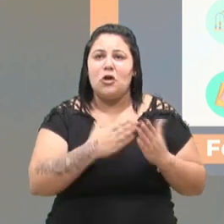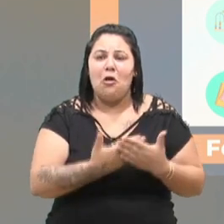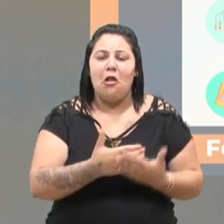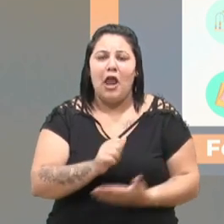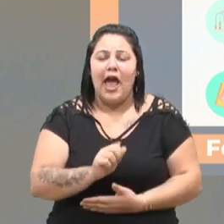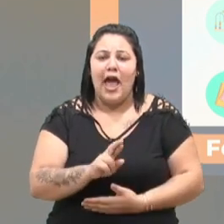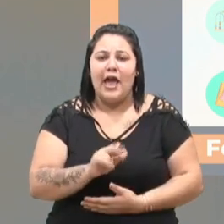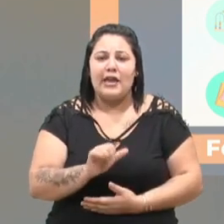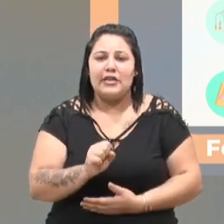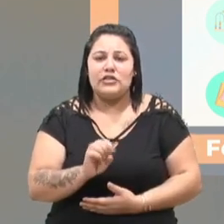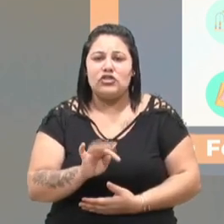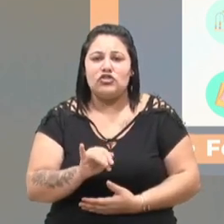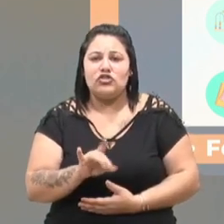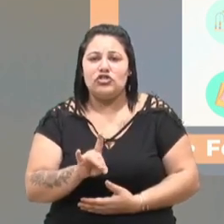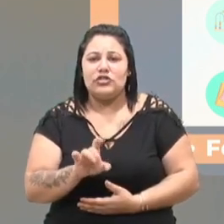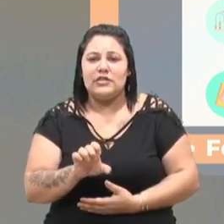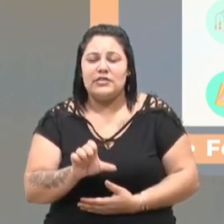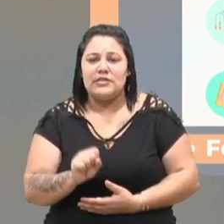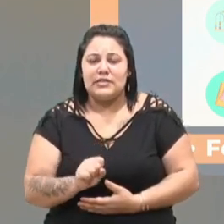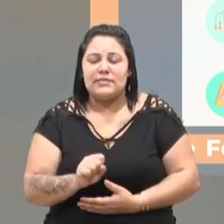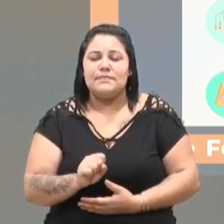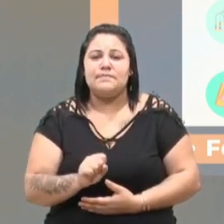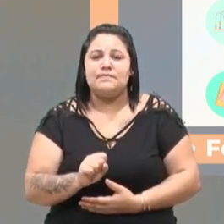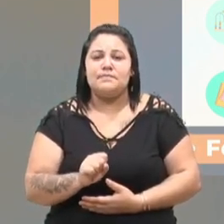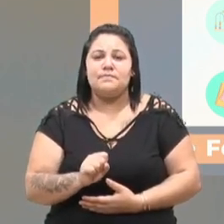Lote de PPCI em 10 escolas,